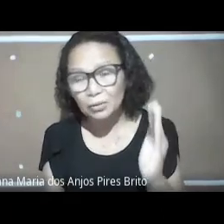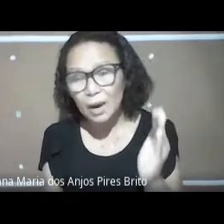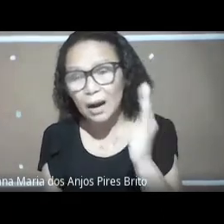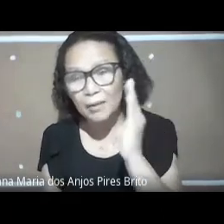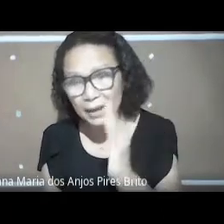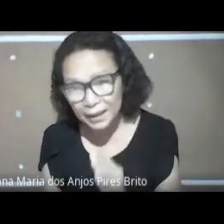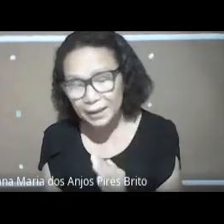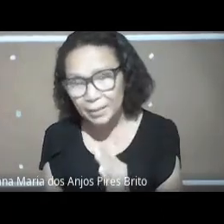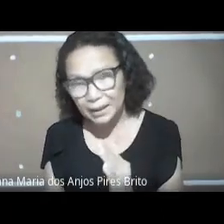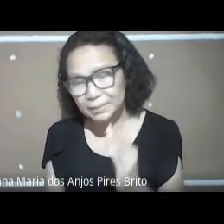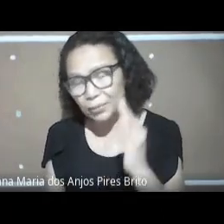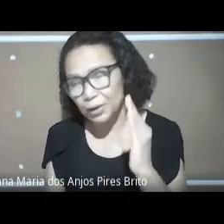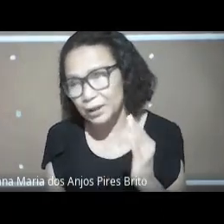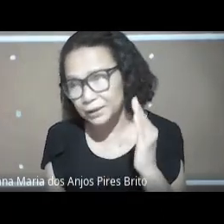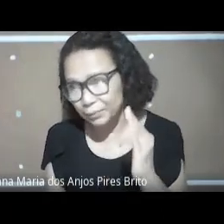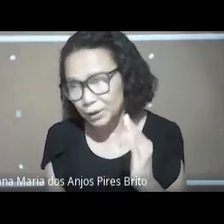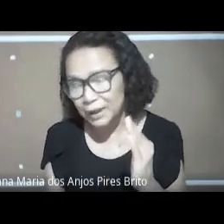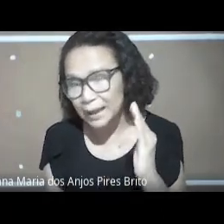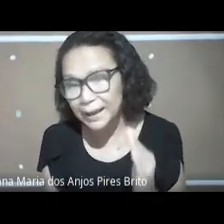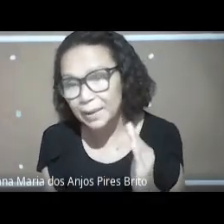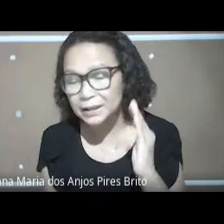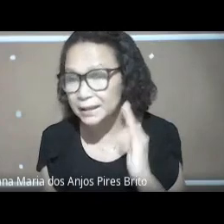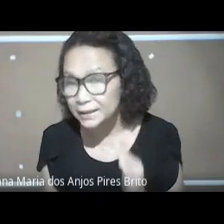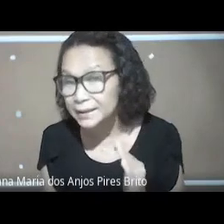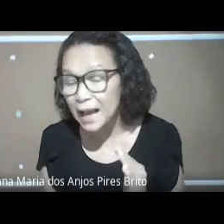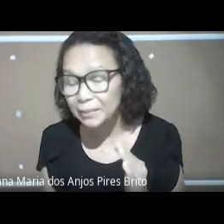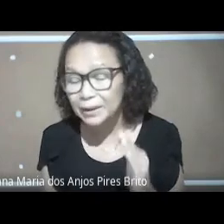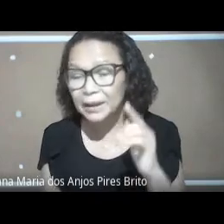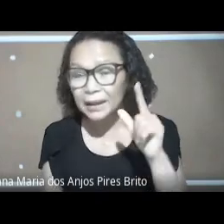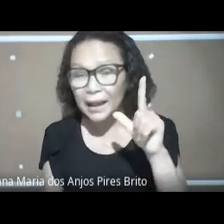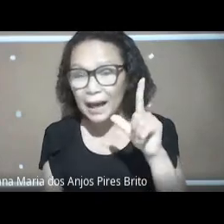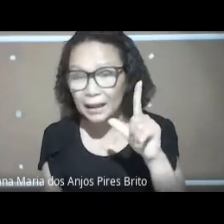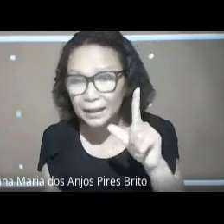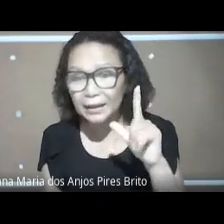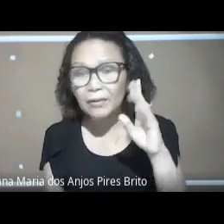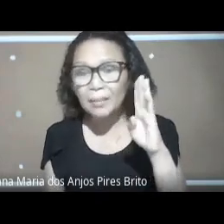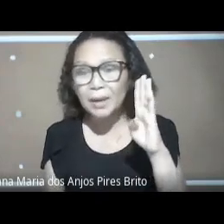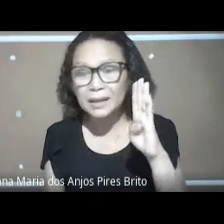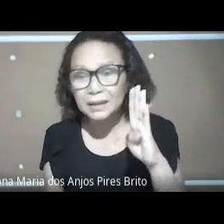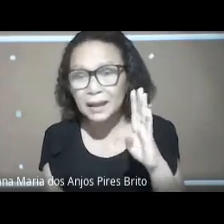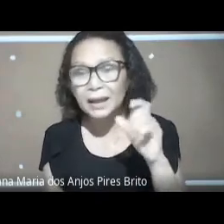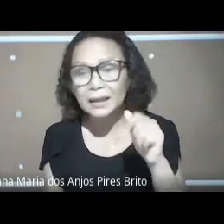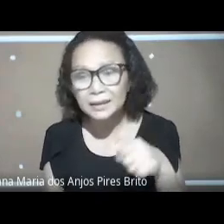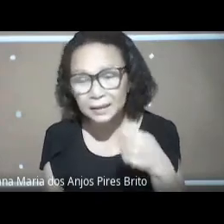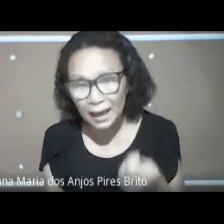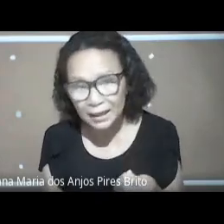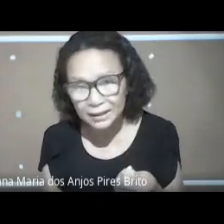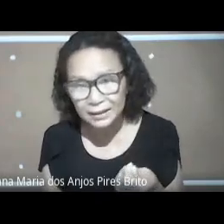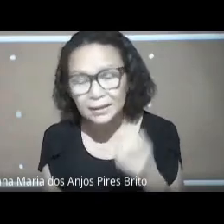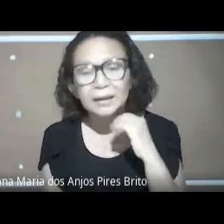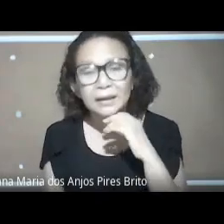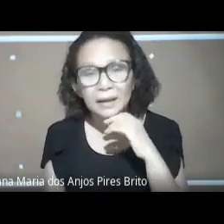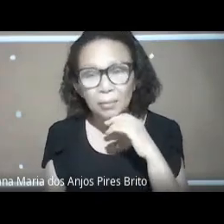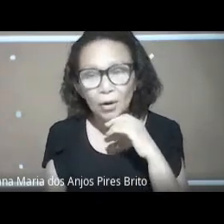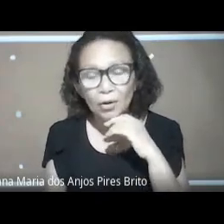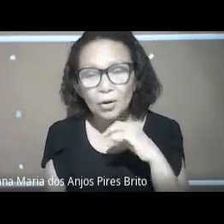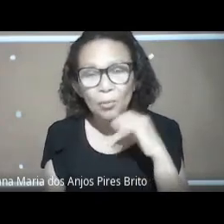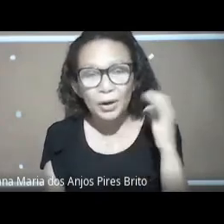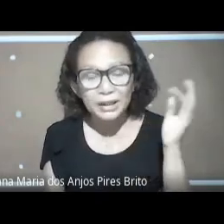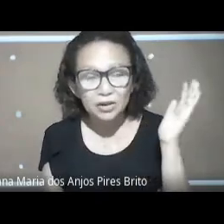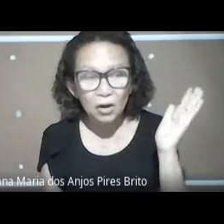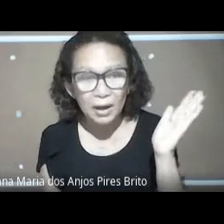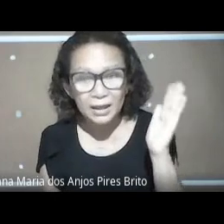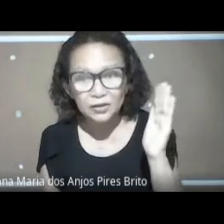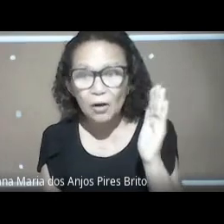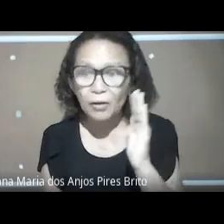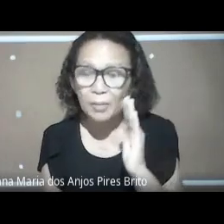alfabeto manual em Libras, porque se botar Libras, já se sabe que é a língua brasileira de sinais, tá bom?